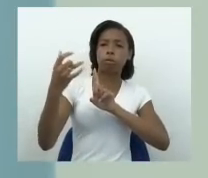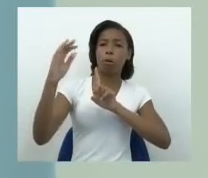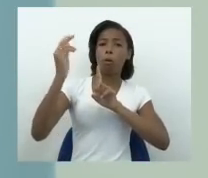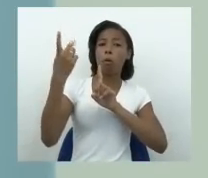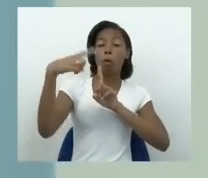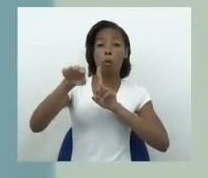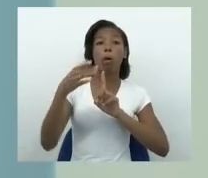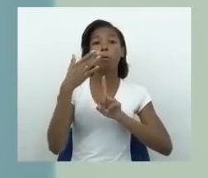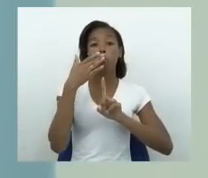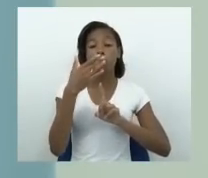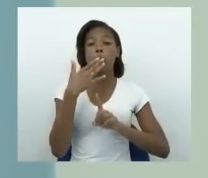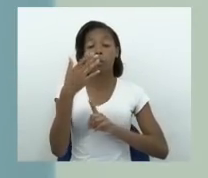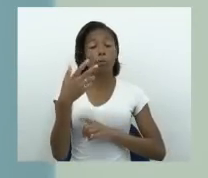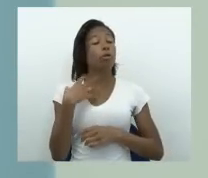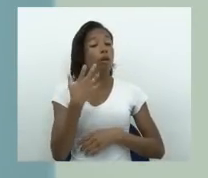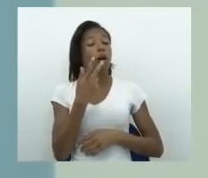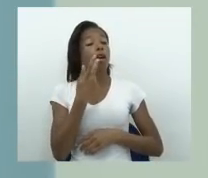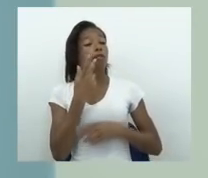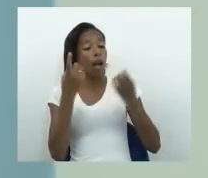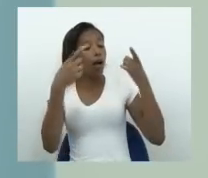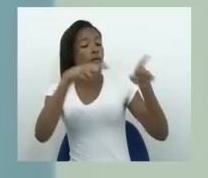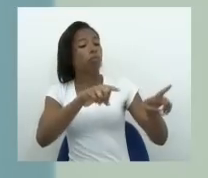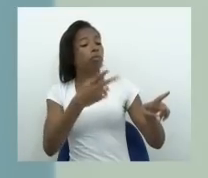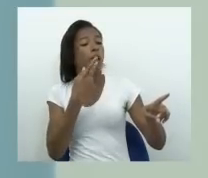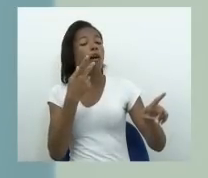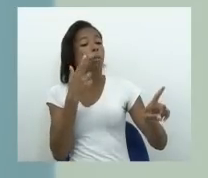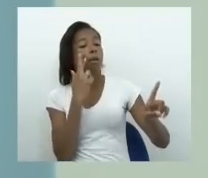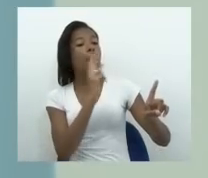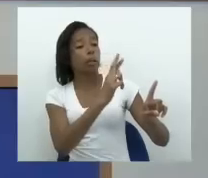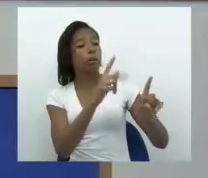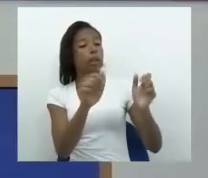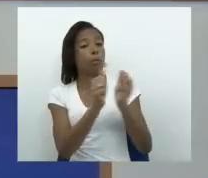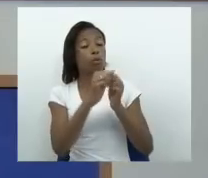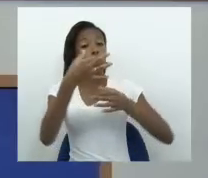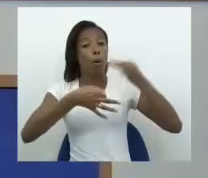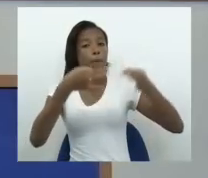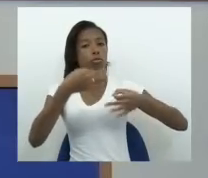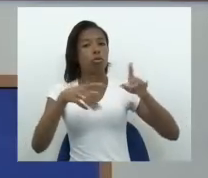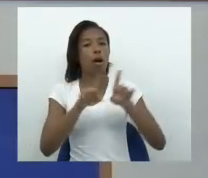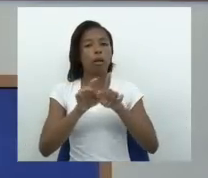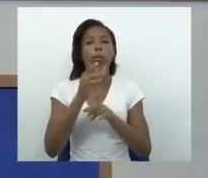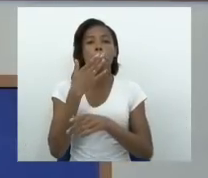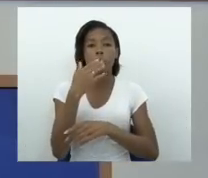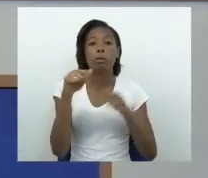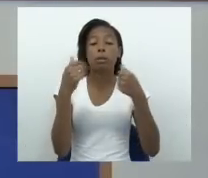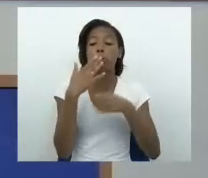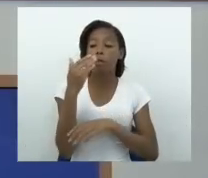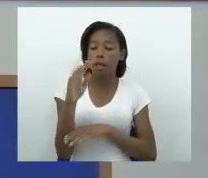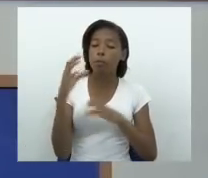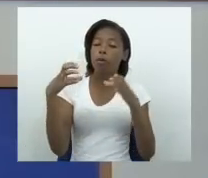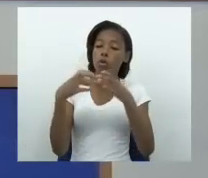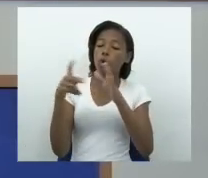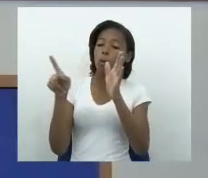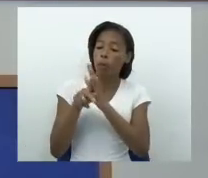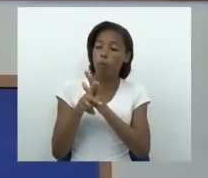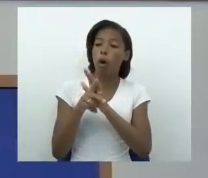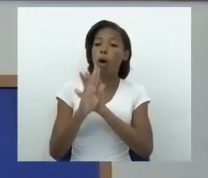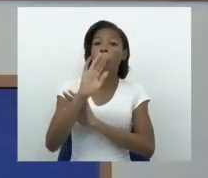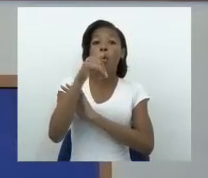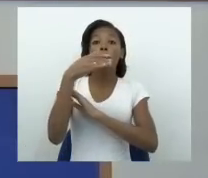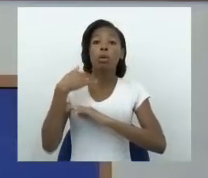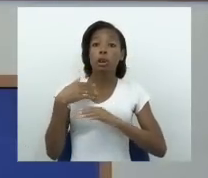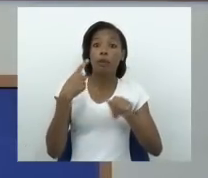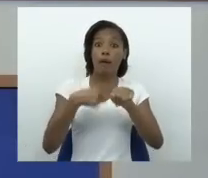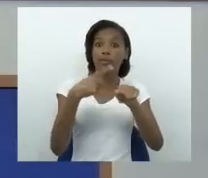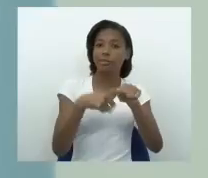poderá solicitar direito de resposta a uma comissão julgadora. Os pedidos deverão ser feitos para a comissão durante os